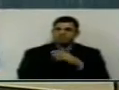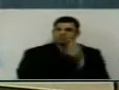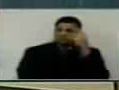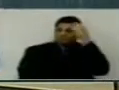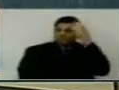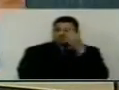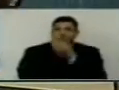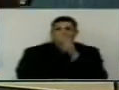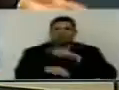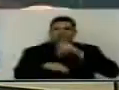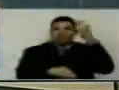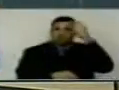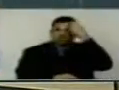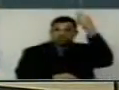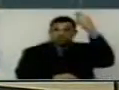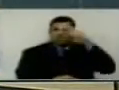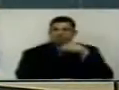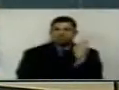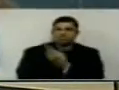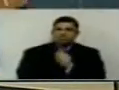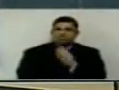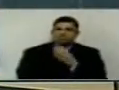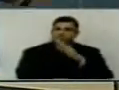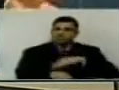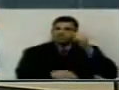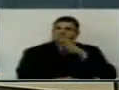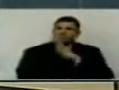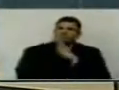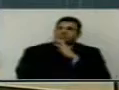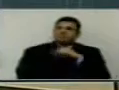mais inteligentes do que nós, muito mais conhecedores do